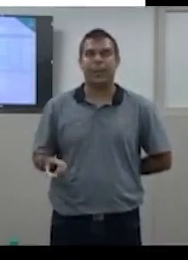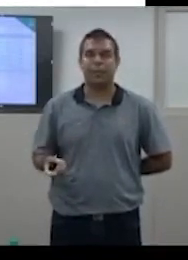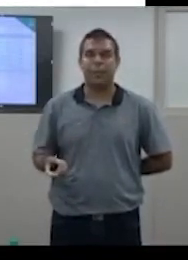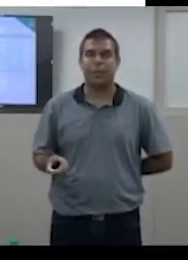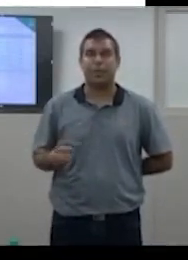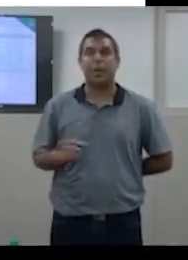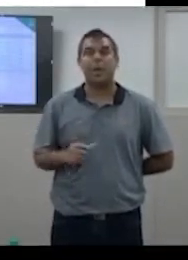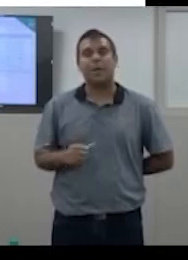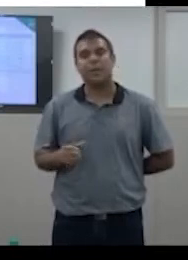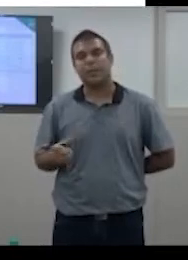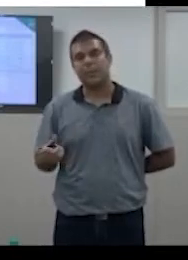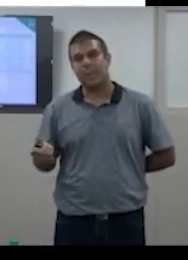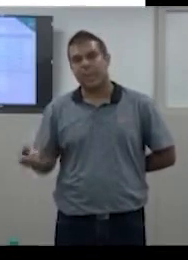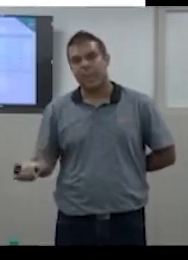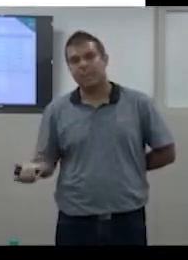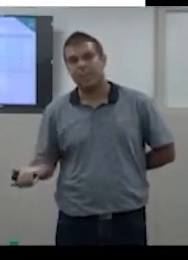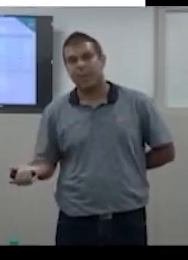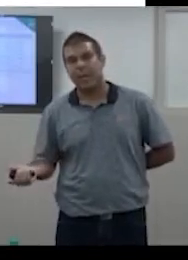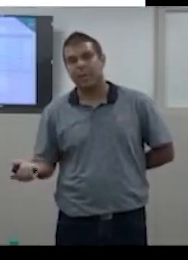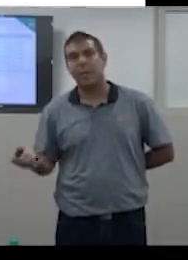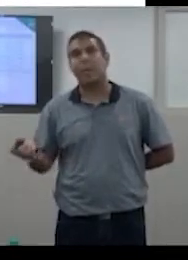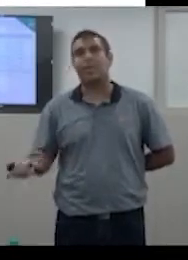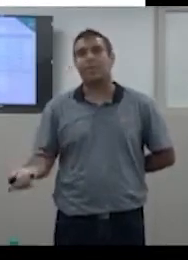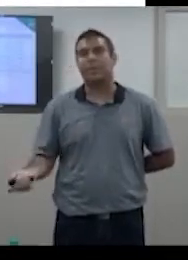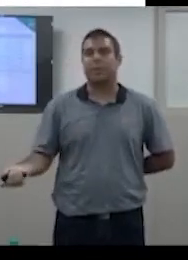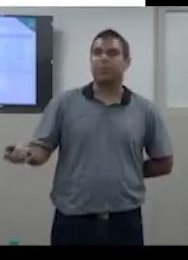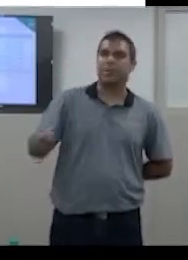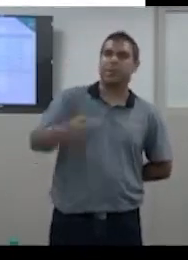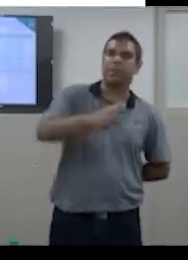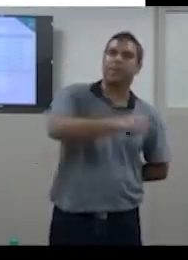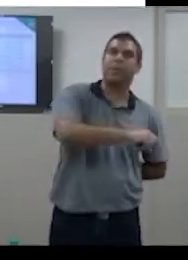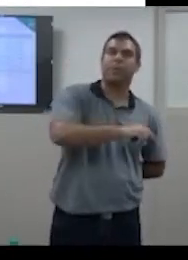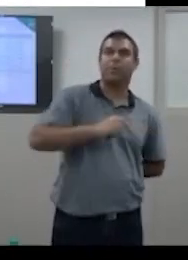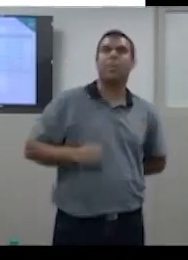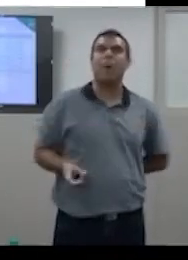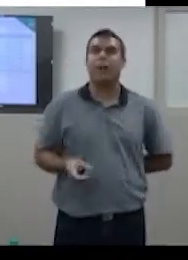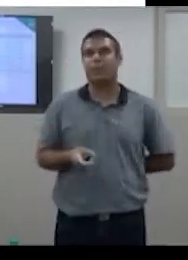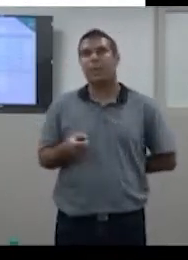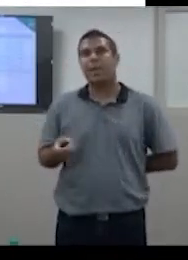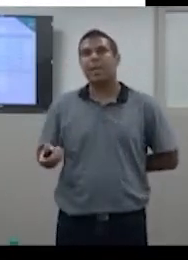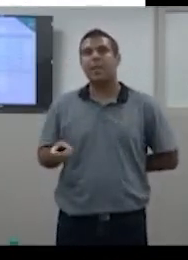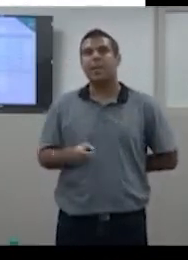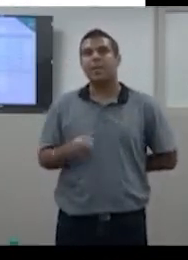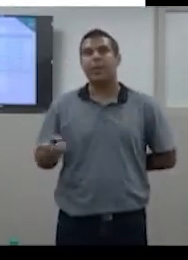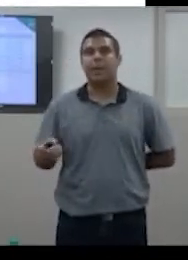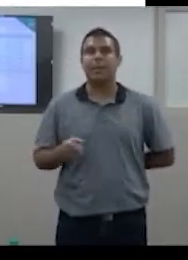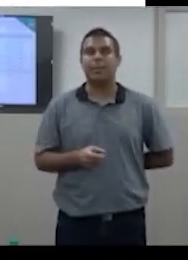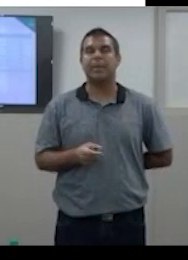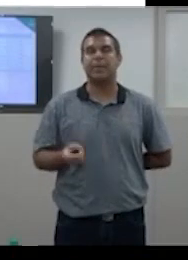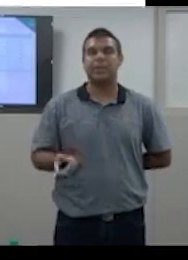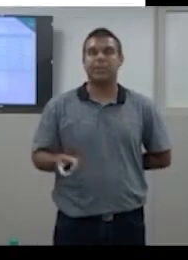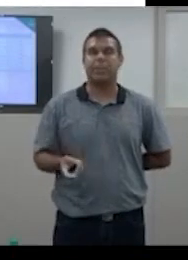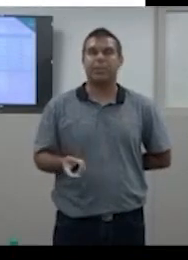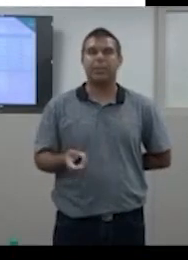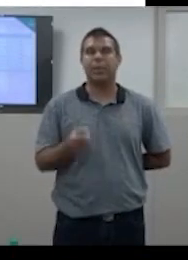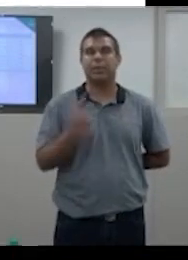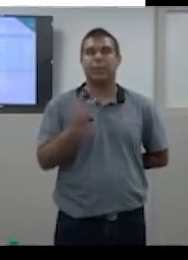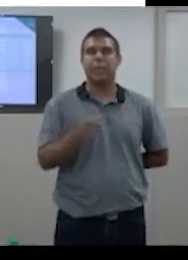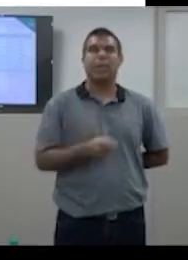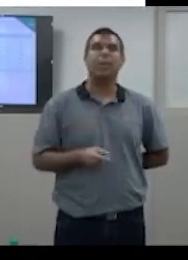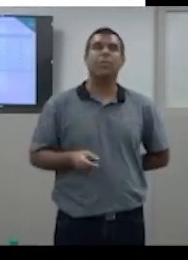essa ideia desse derretimento. Então assim, você derrete o ferro, ele vai misturar com carbono e volta como um aço. Então aí você acaba trabalhando